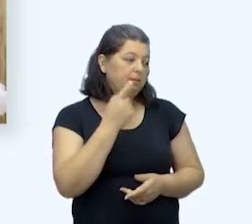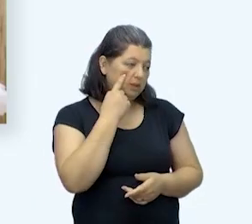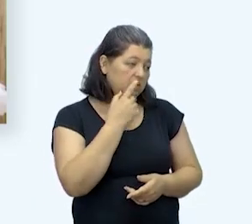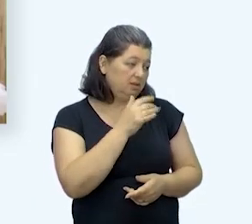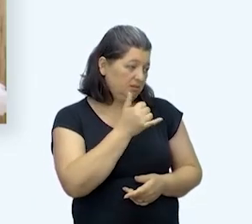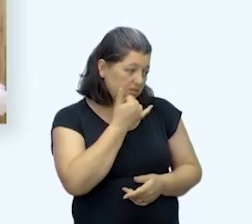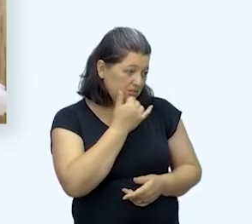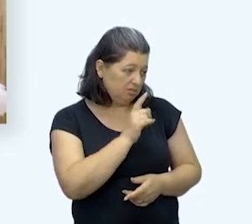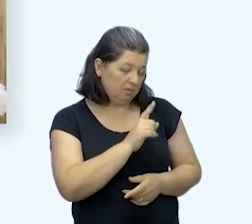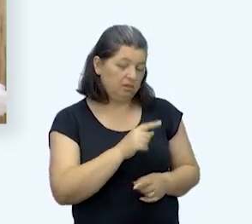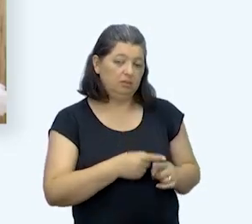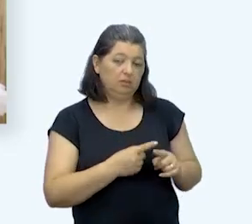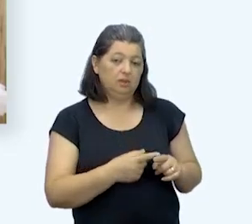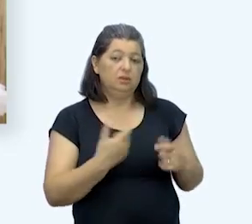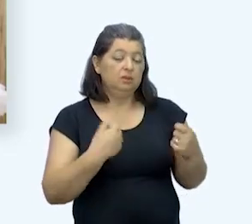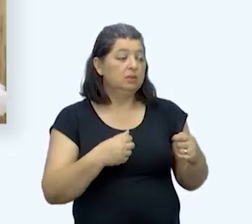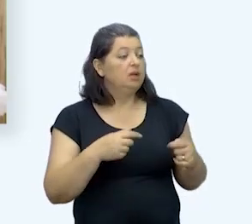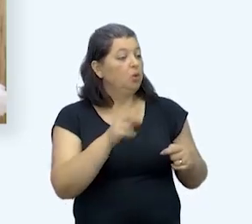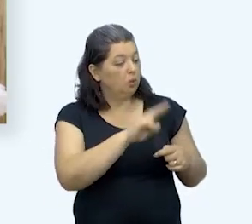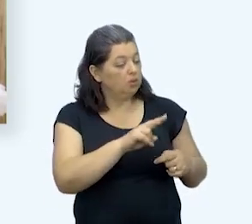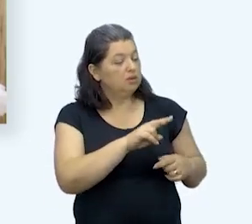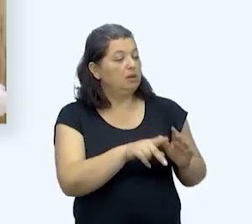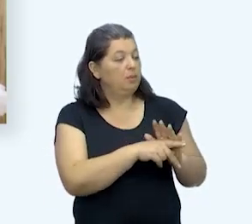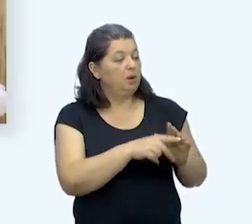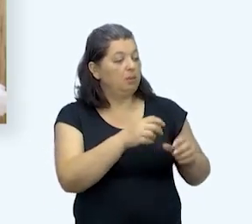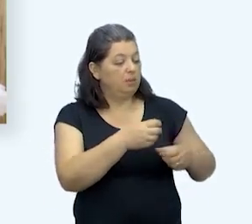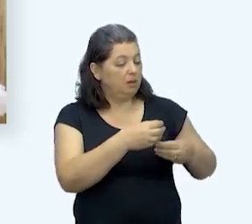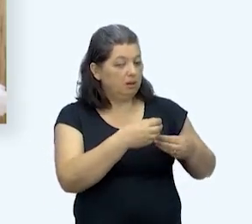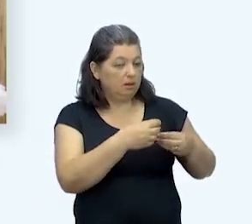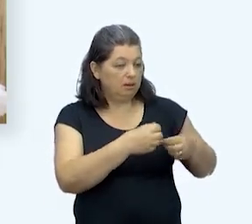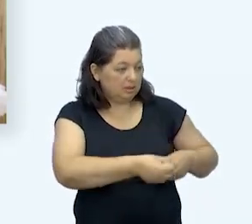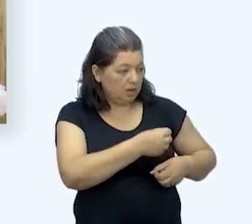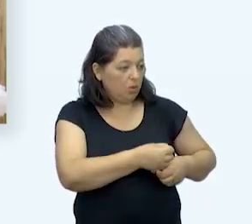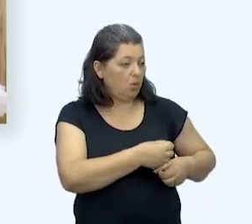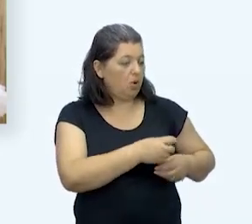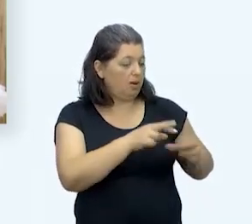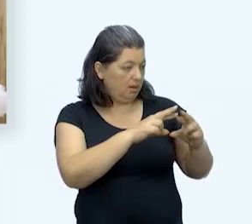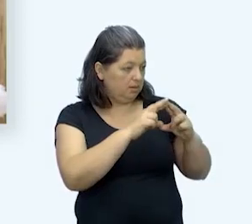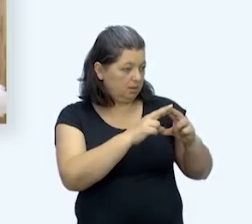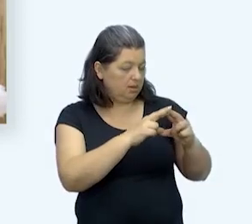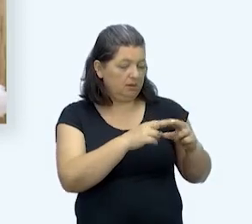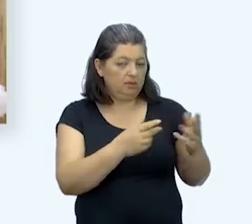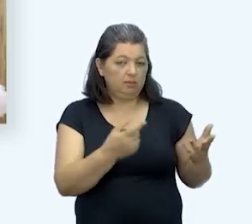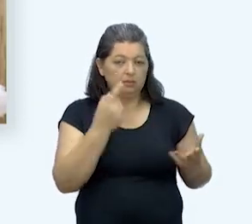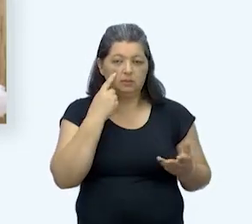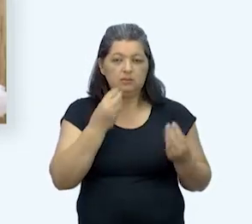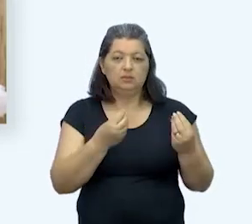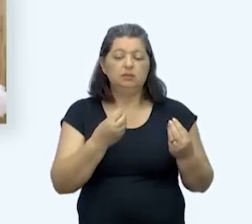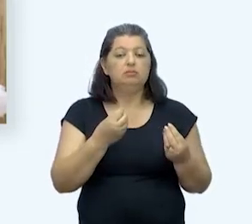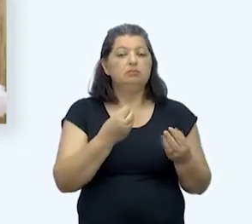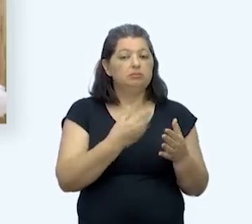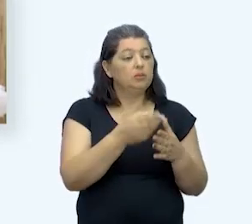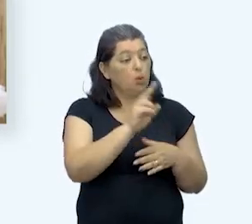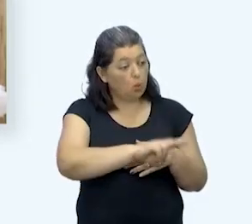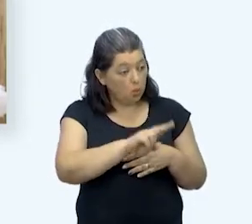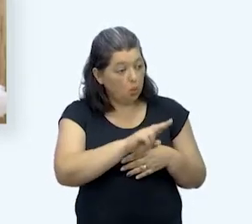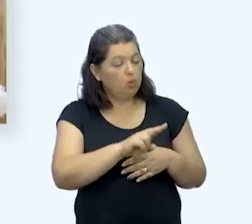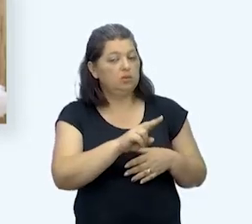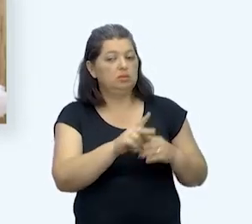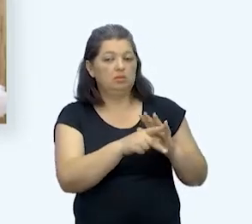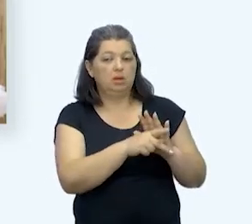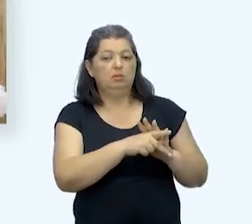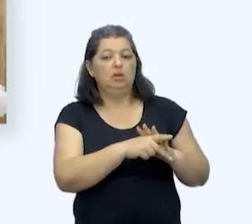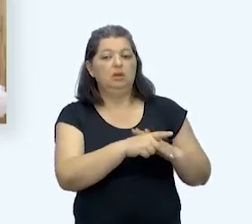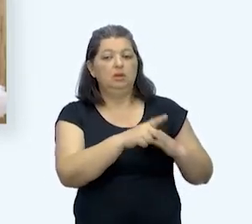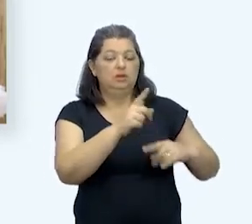se você levasse sacolas retornáveis, elas não teriam o que dizer, tá legal? E eu não falo isso à toa, mãe. E sim porque o uso de embalagens